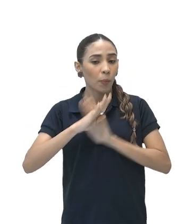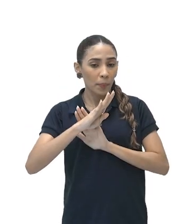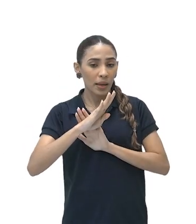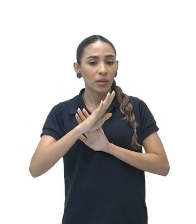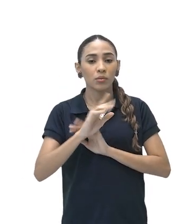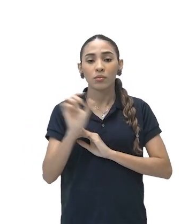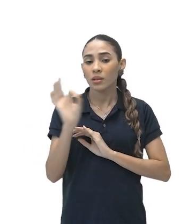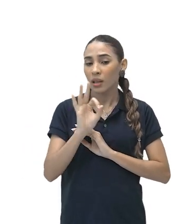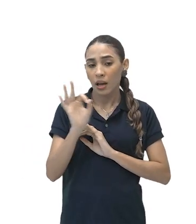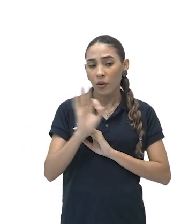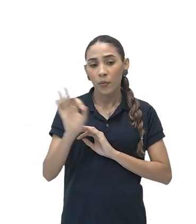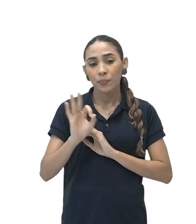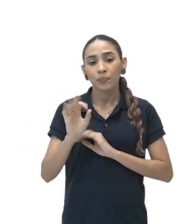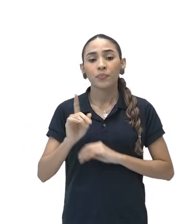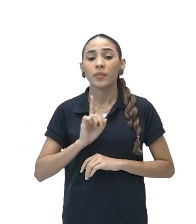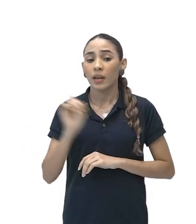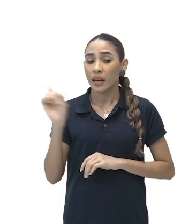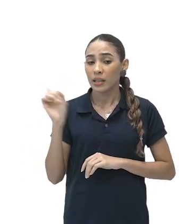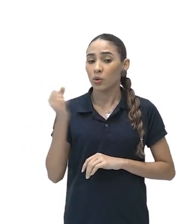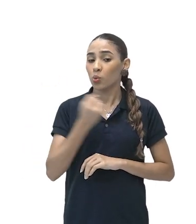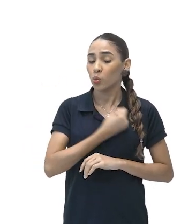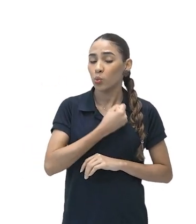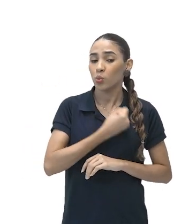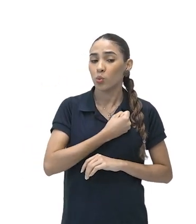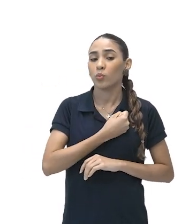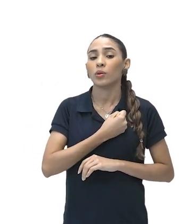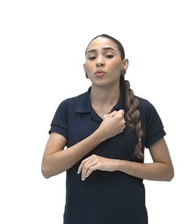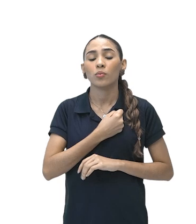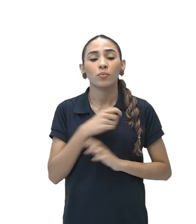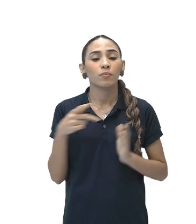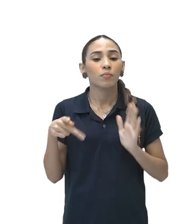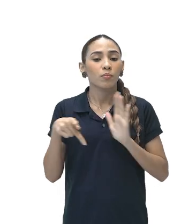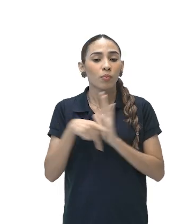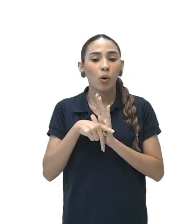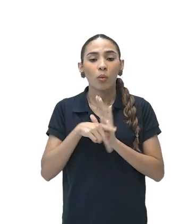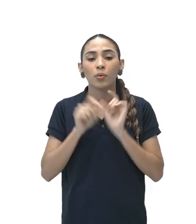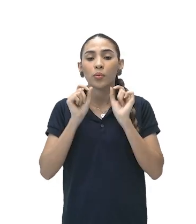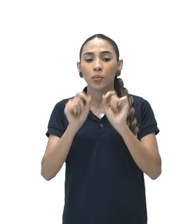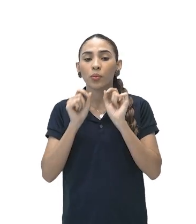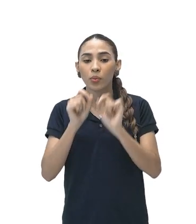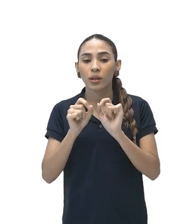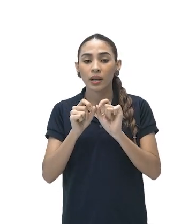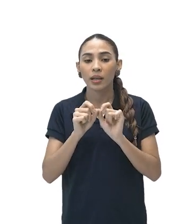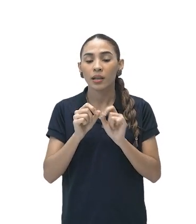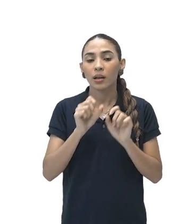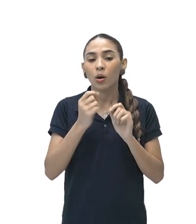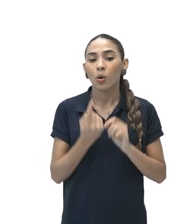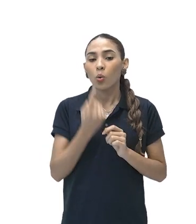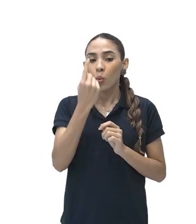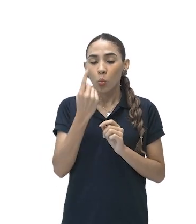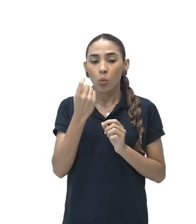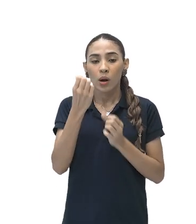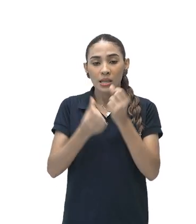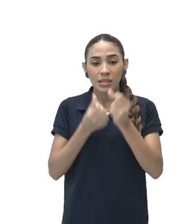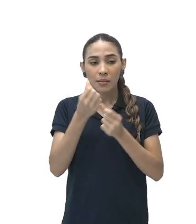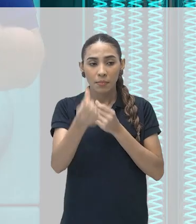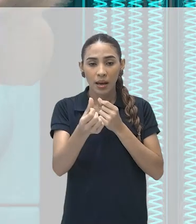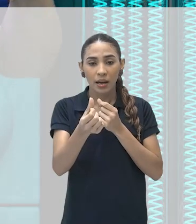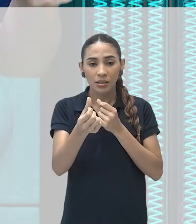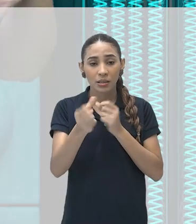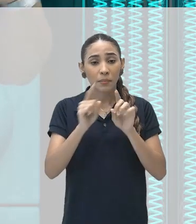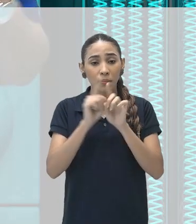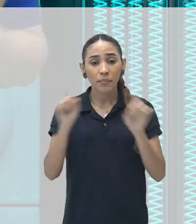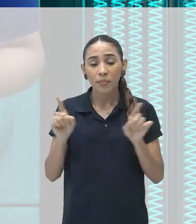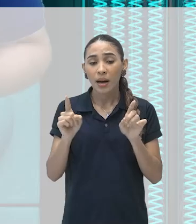aumento. Na verdade, esse foi um número obtido da medição de um semestre. E olha que